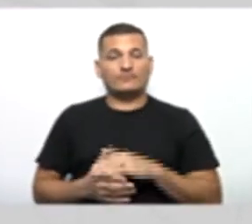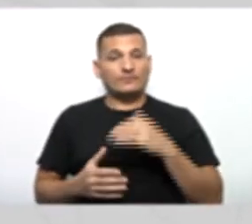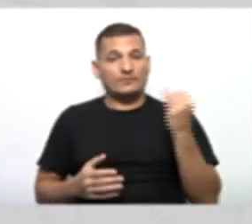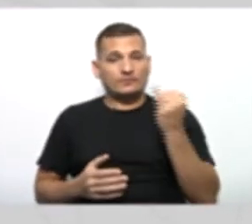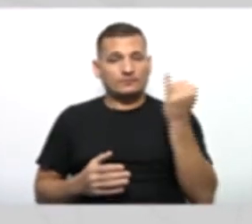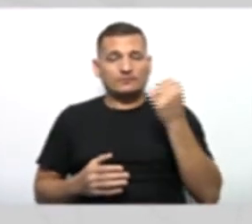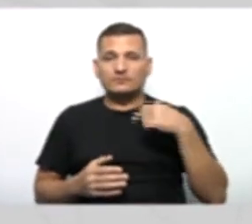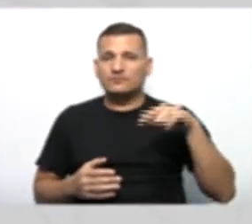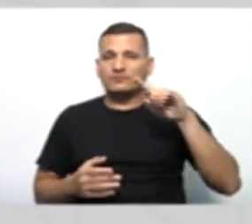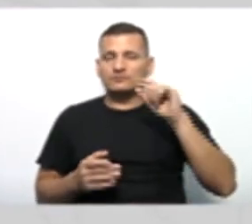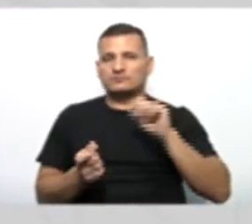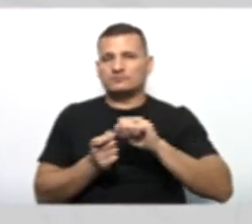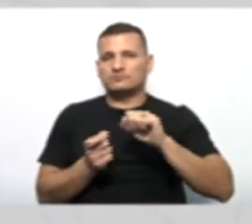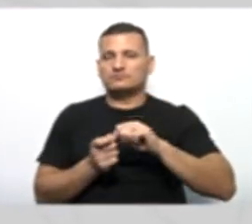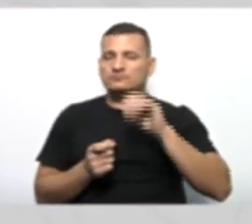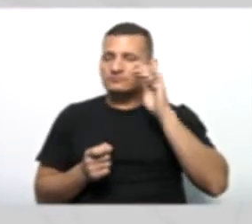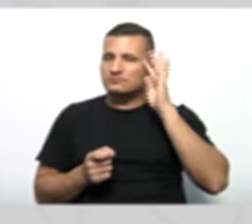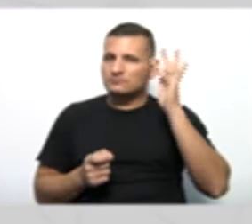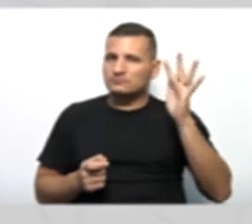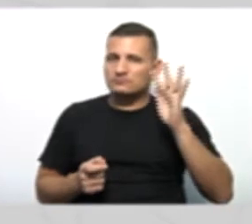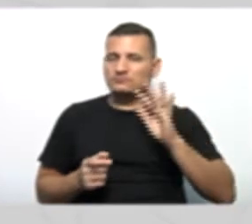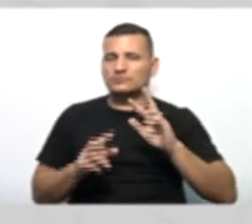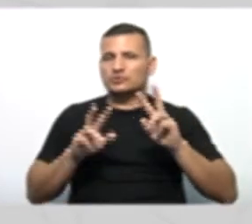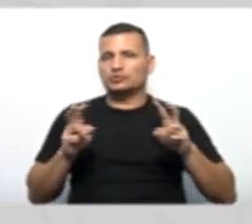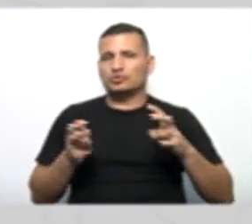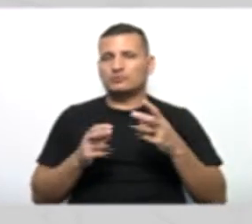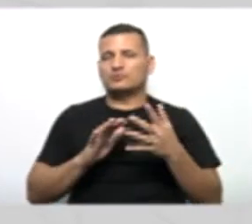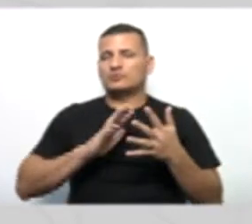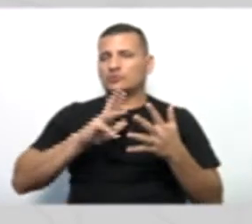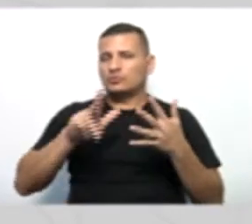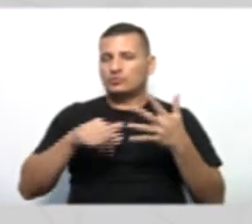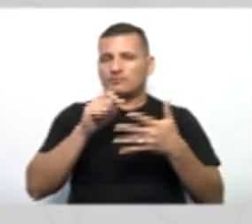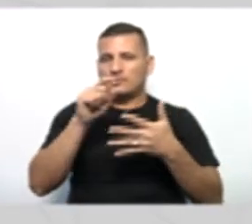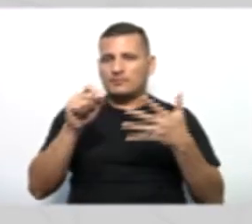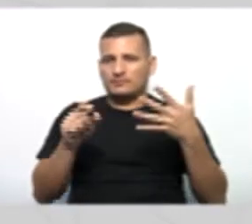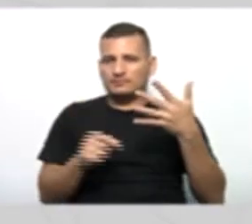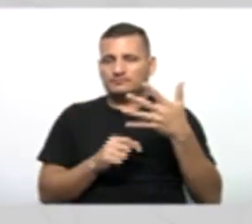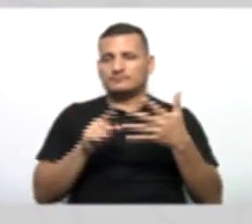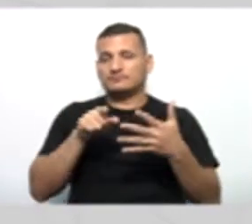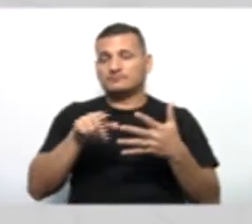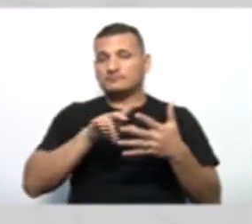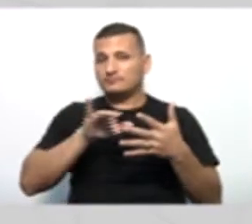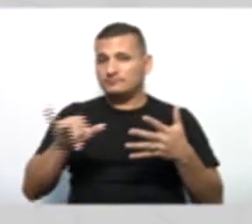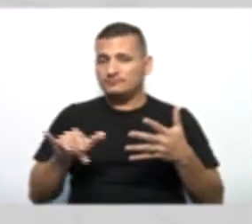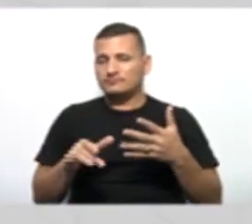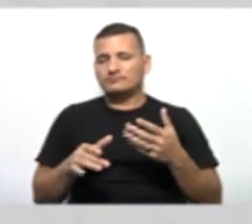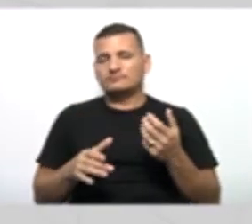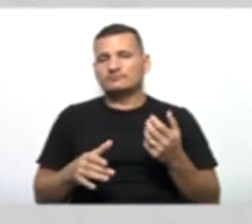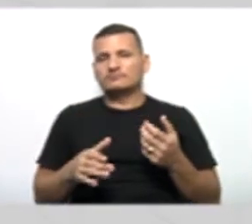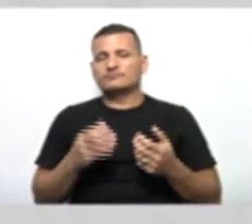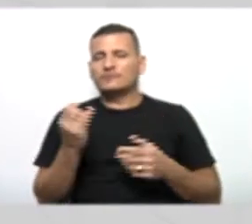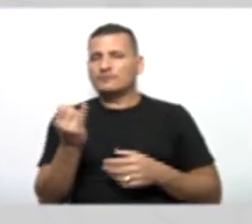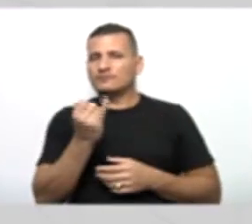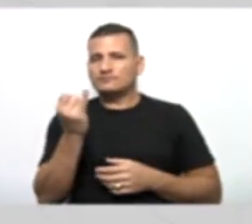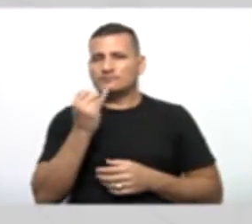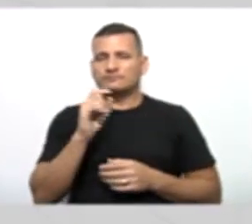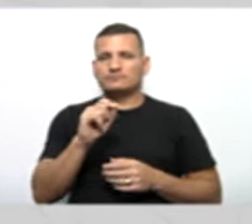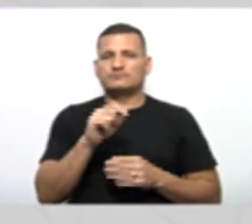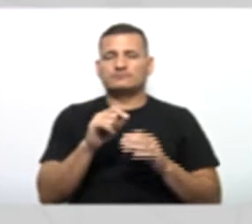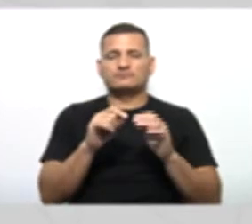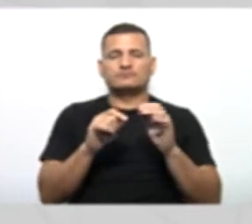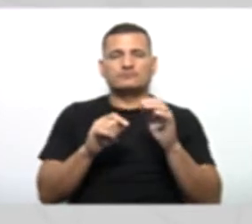nós façamos uma reflexão sobre todos esses pontos é que vão respaldar e que vão ser fundamentais para a construção